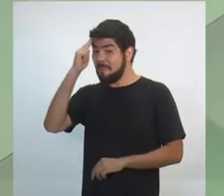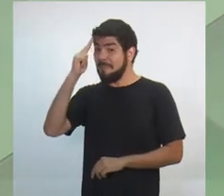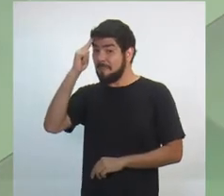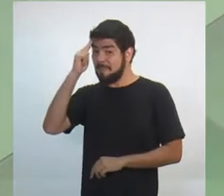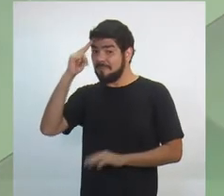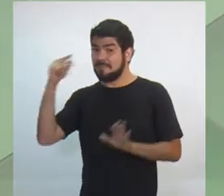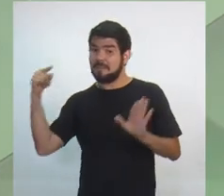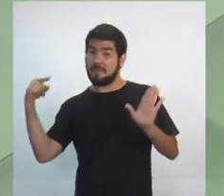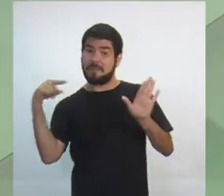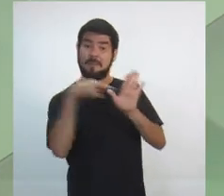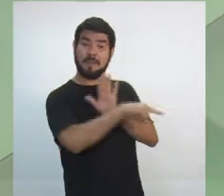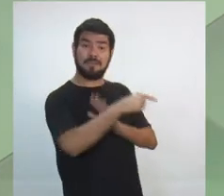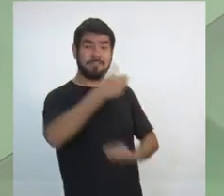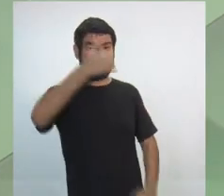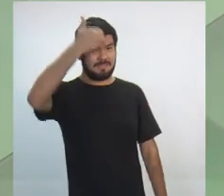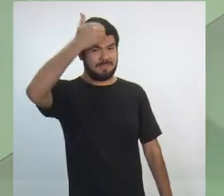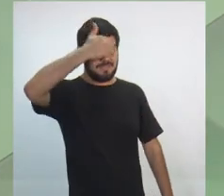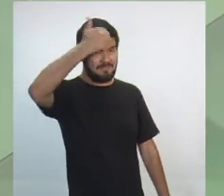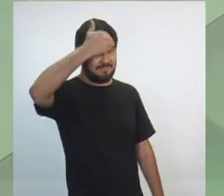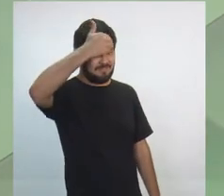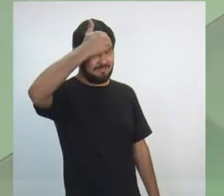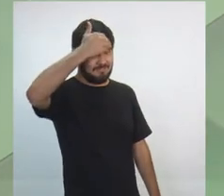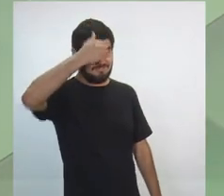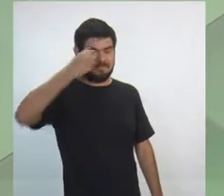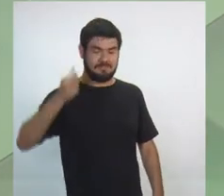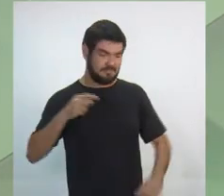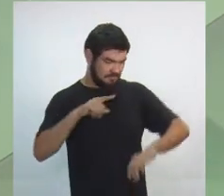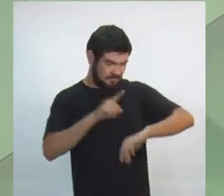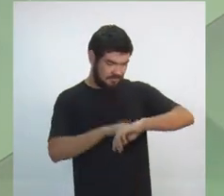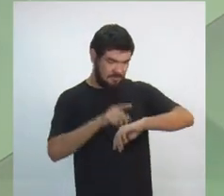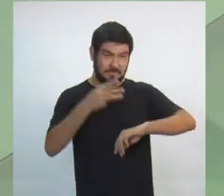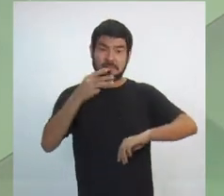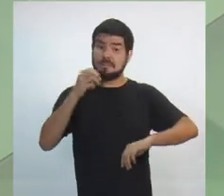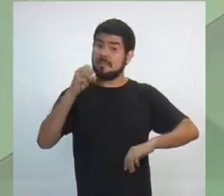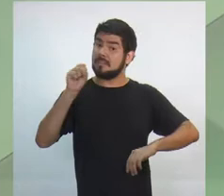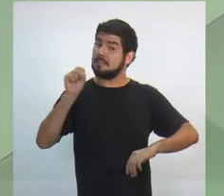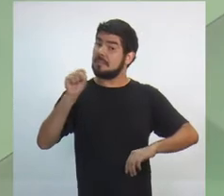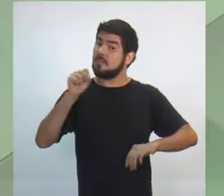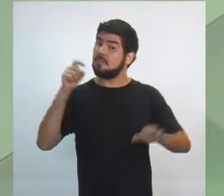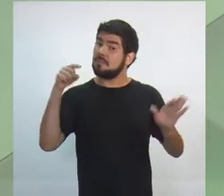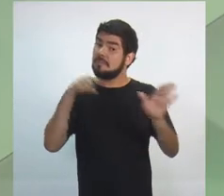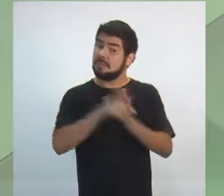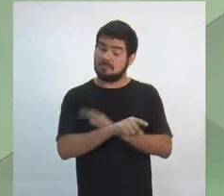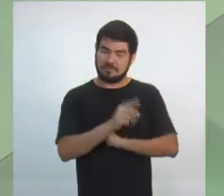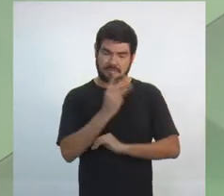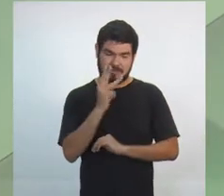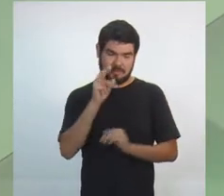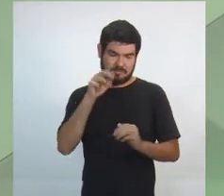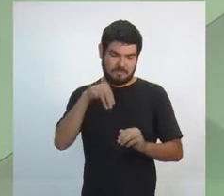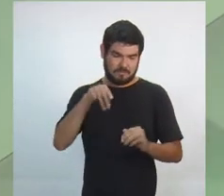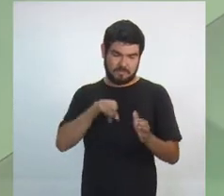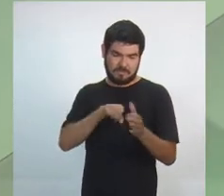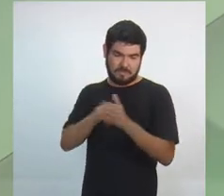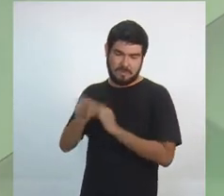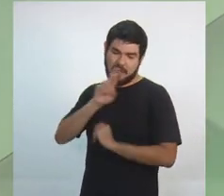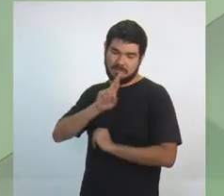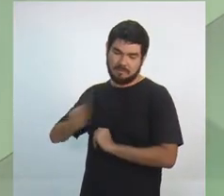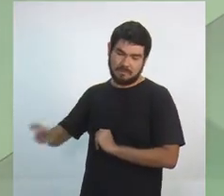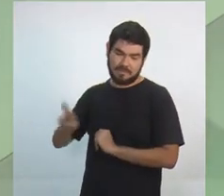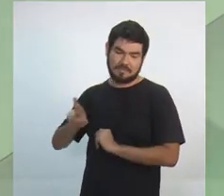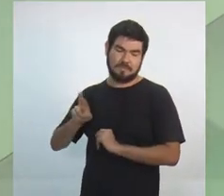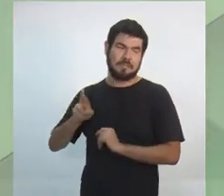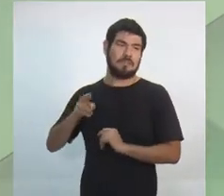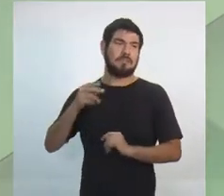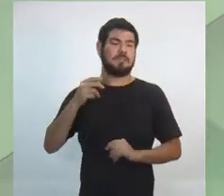Vamos colocar o cronômetro na tela, porque são 30 segundos para a pergunta, 3 minutos para a resposta e 1,5 para a réplica e